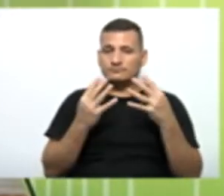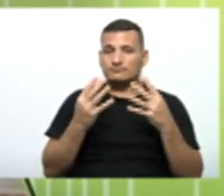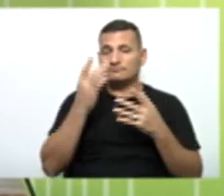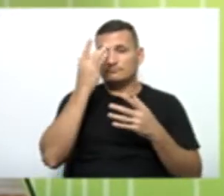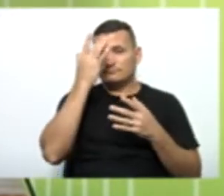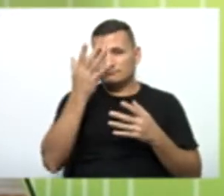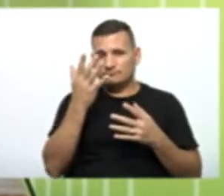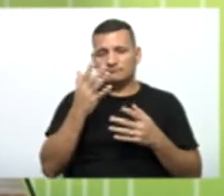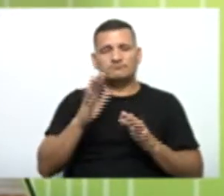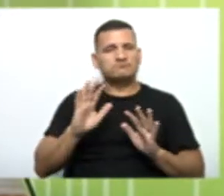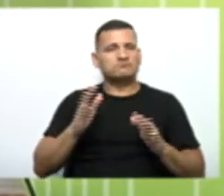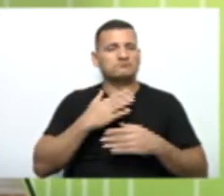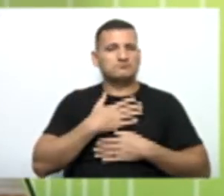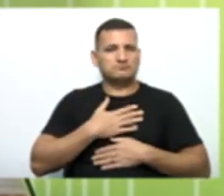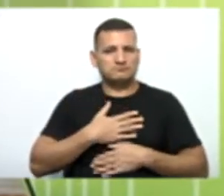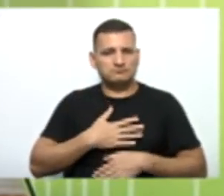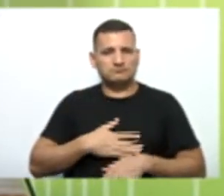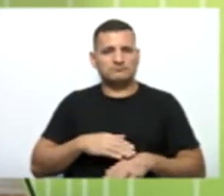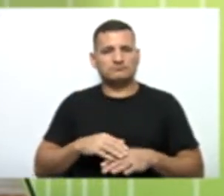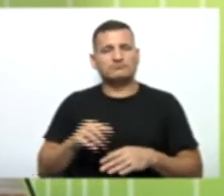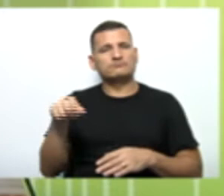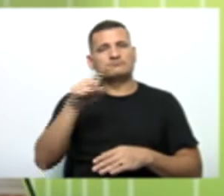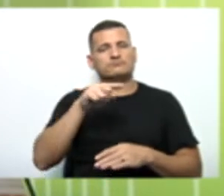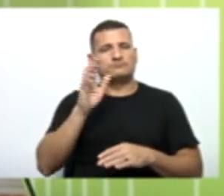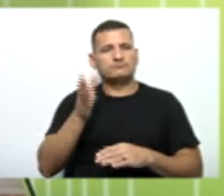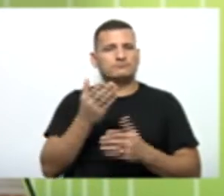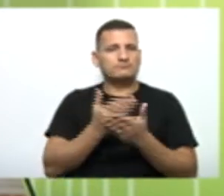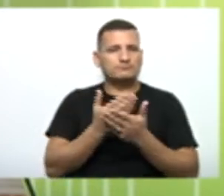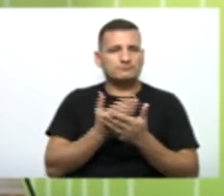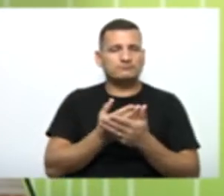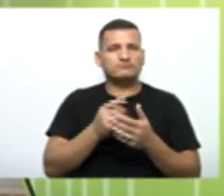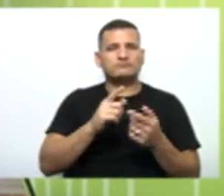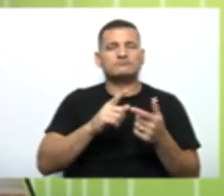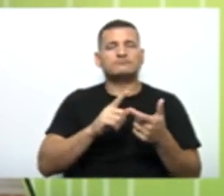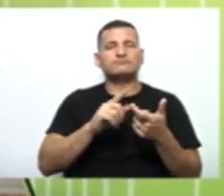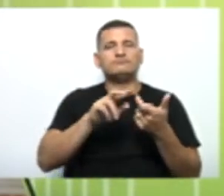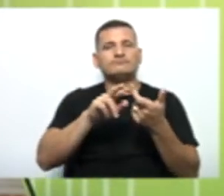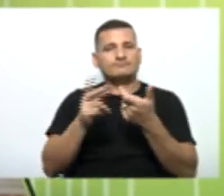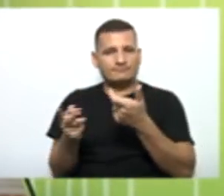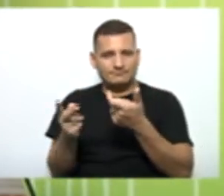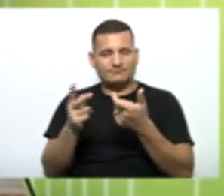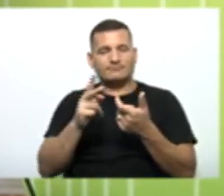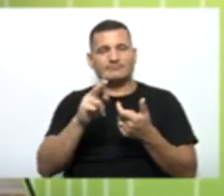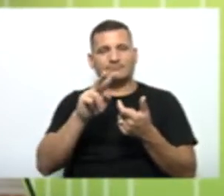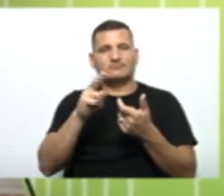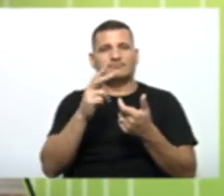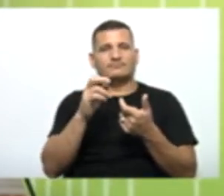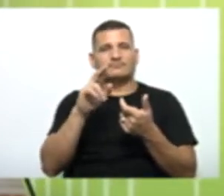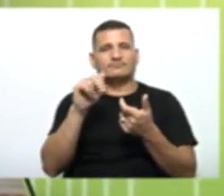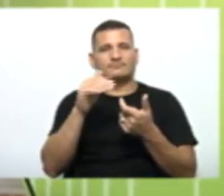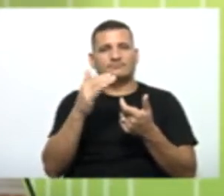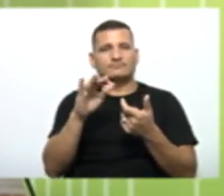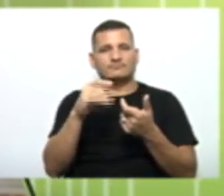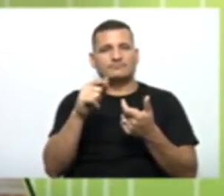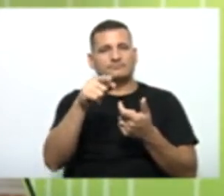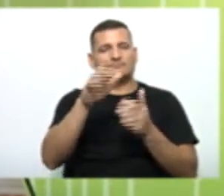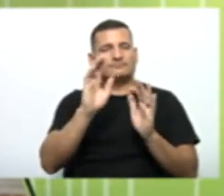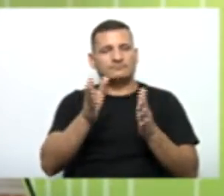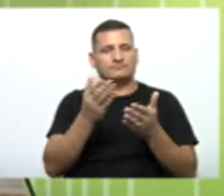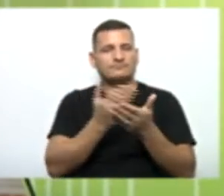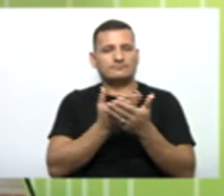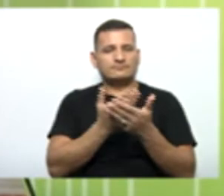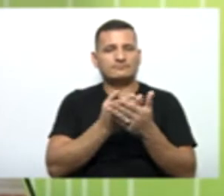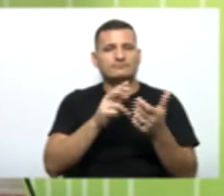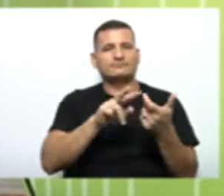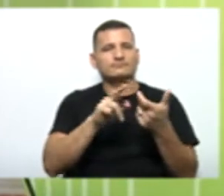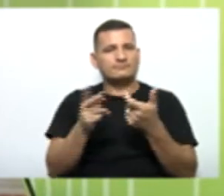fácil, tranquilo, ok? Vocês já não estudaram herança? Aliás, esses relacionamentos vocês já estudaram, gente, ó, vocês já